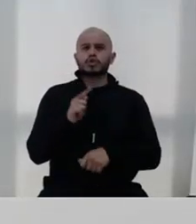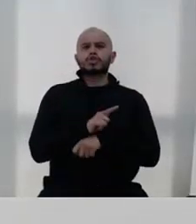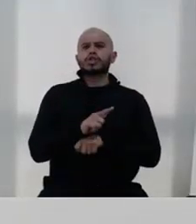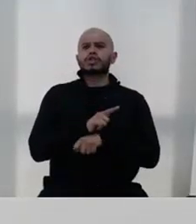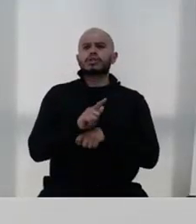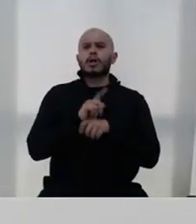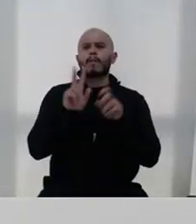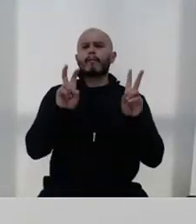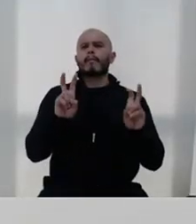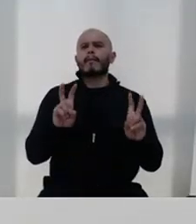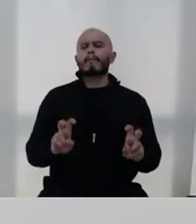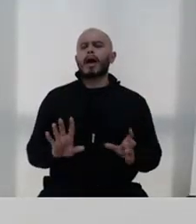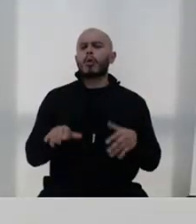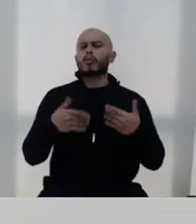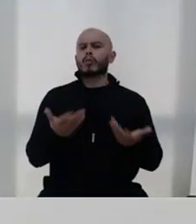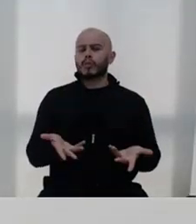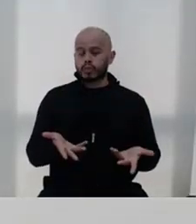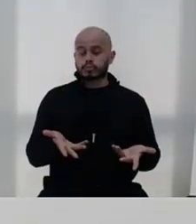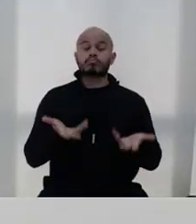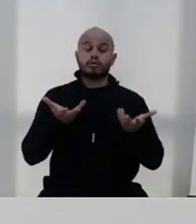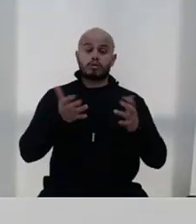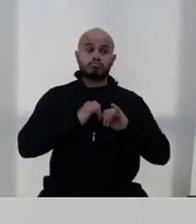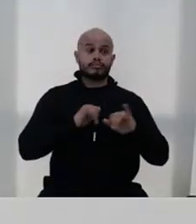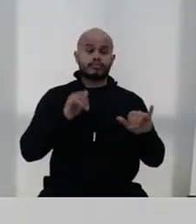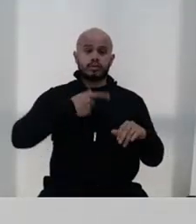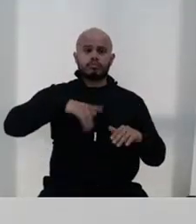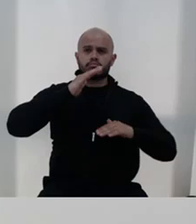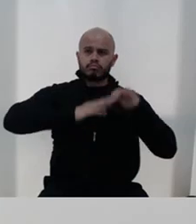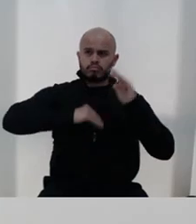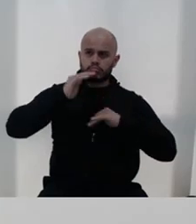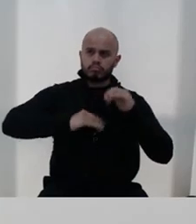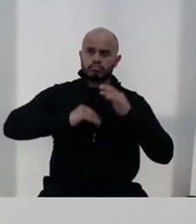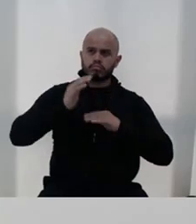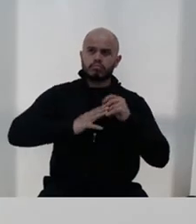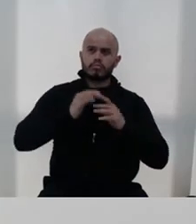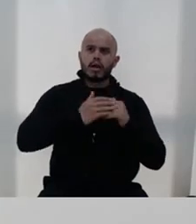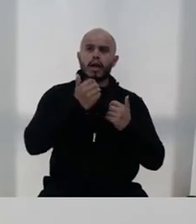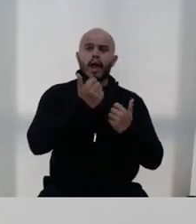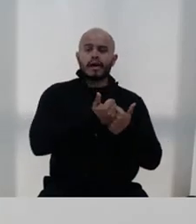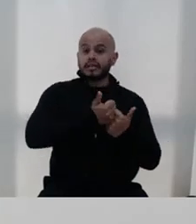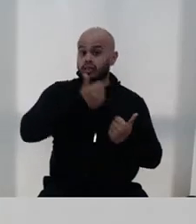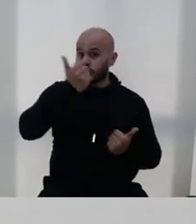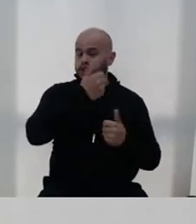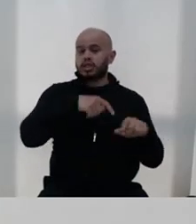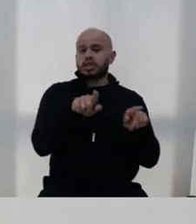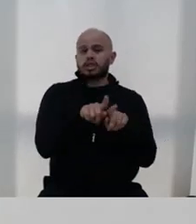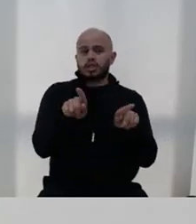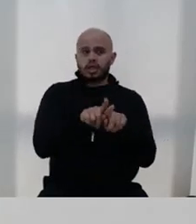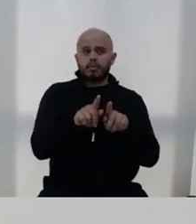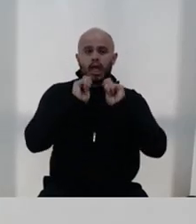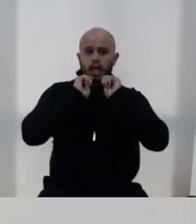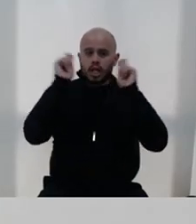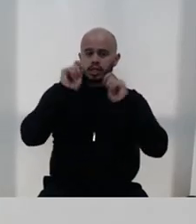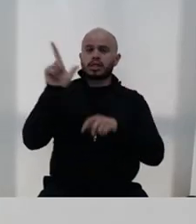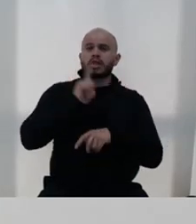trazer a todos e todas a atuação da assessoria civil, da chefia de gabinete. Nós tivemos